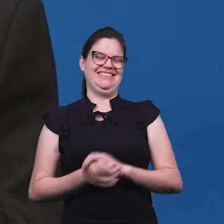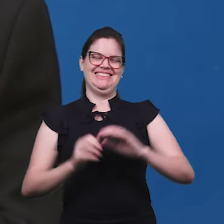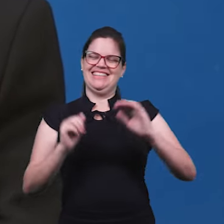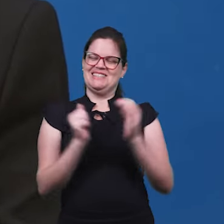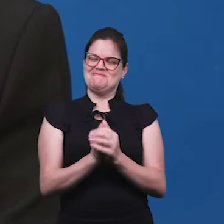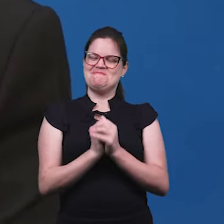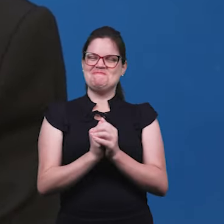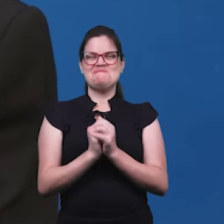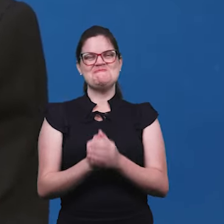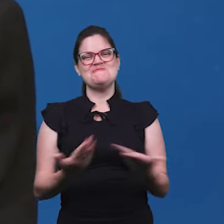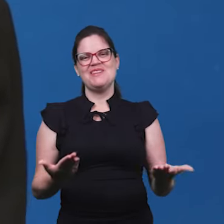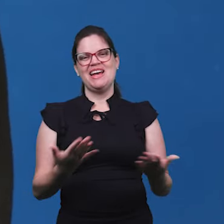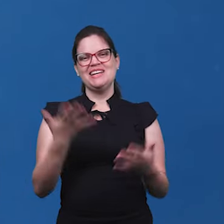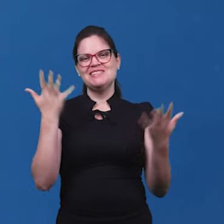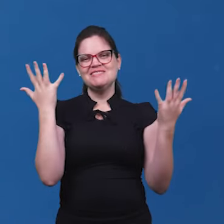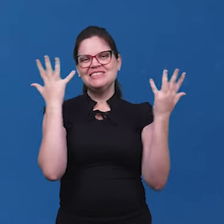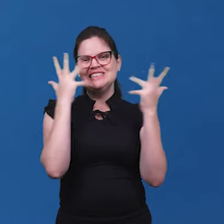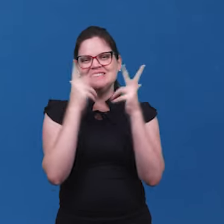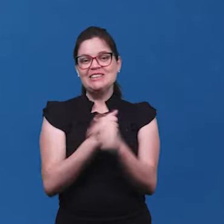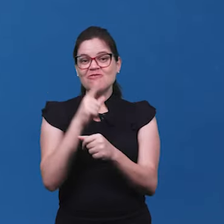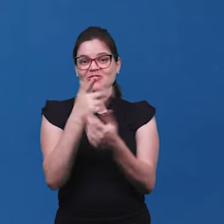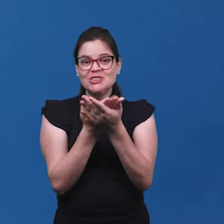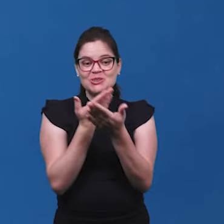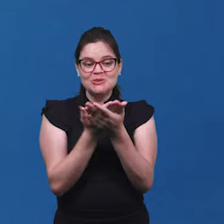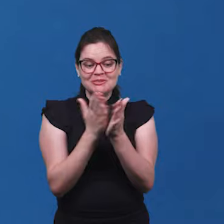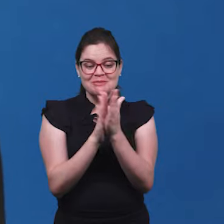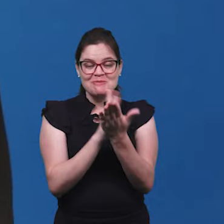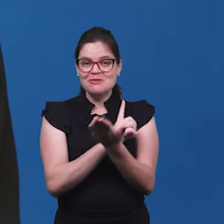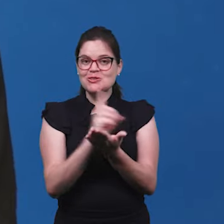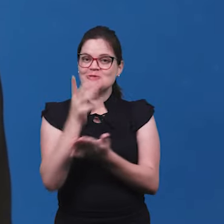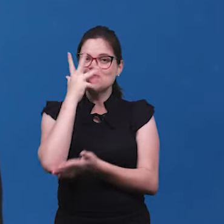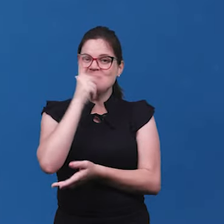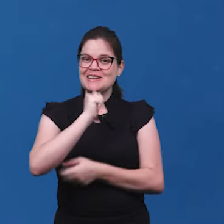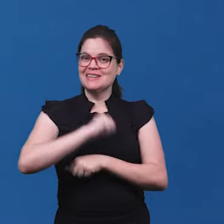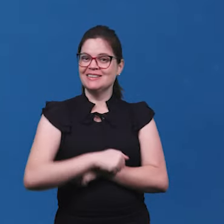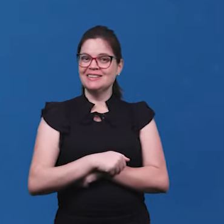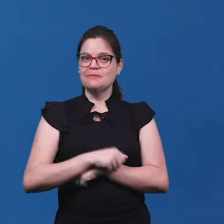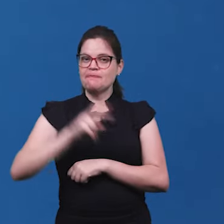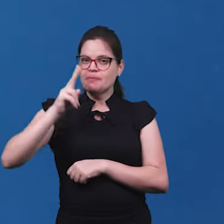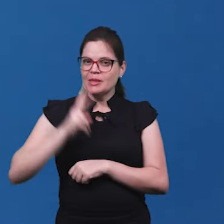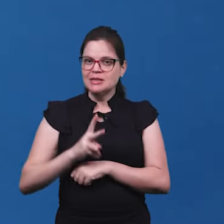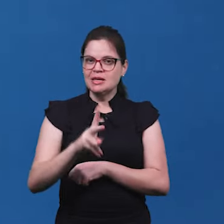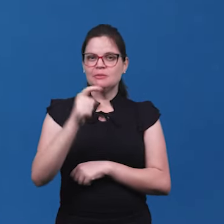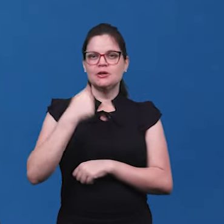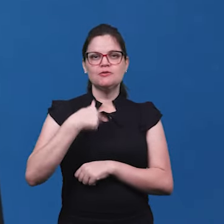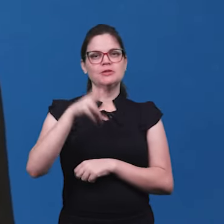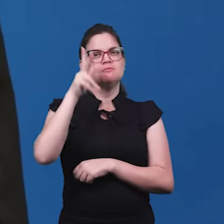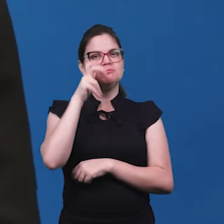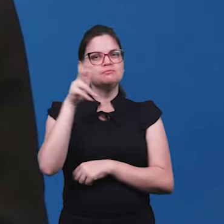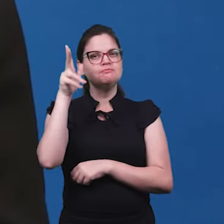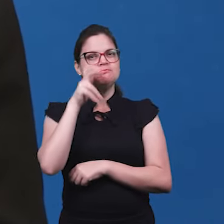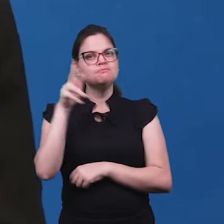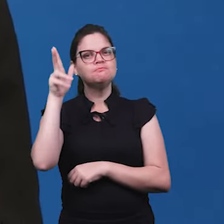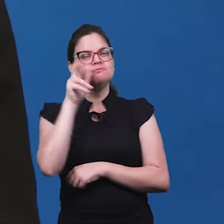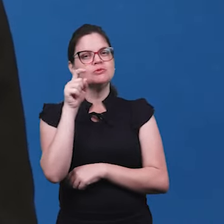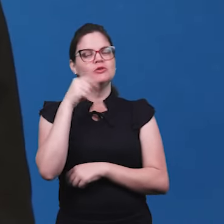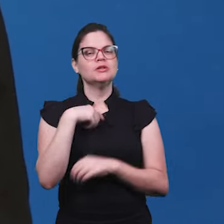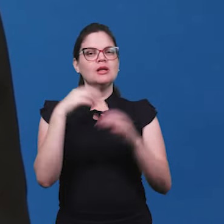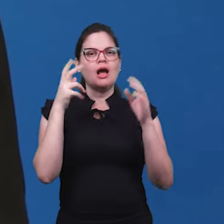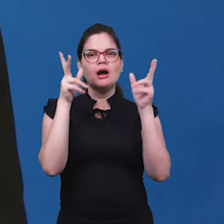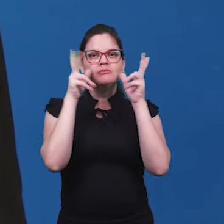Amém, Manuel Bastos, que maravilha, você é muito estudioso das lições, né? Porque o tempo todo que você estava ouvindo, você